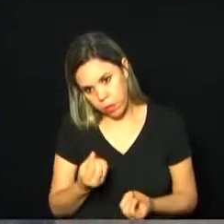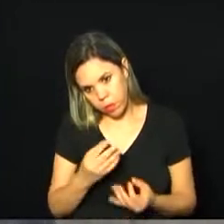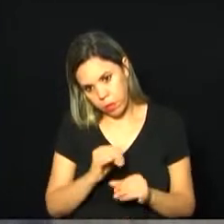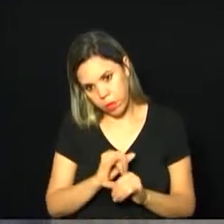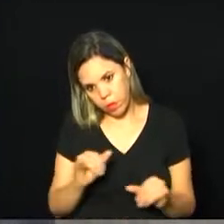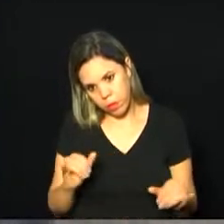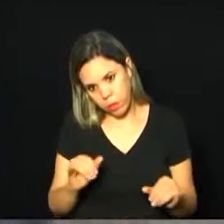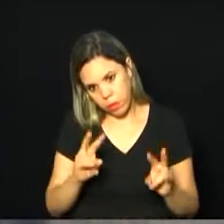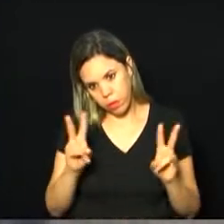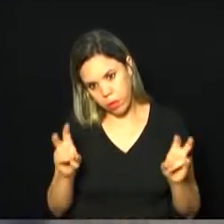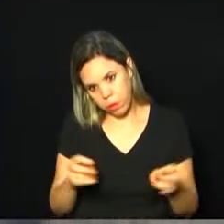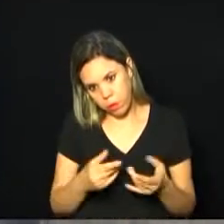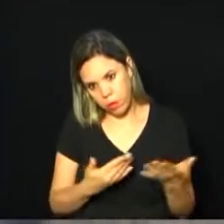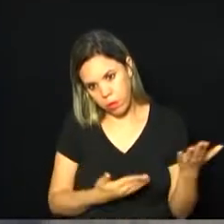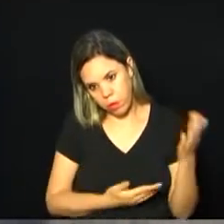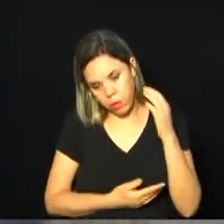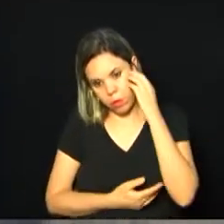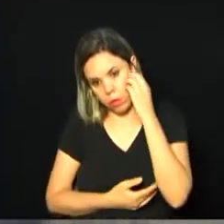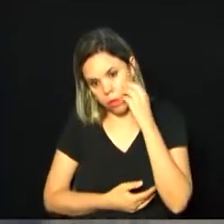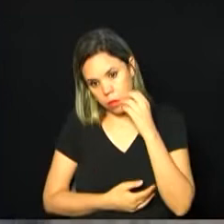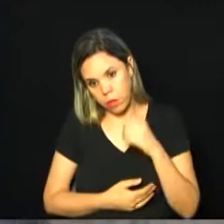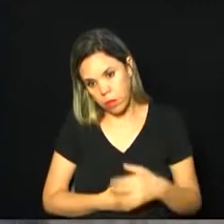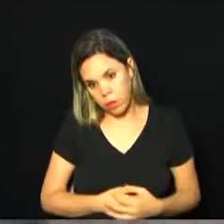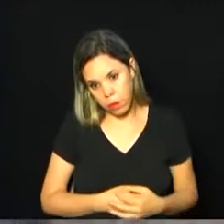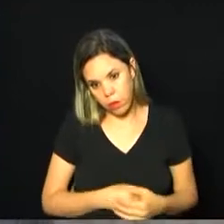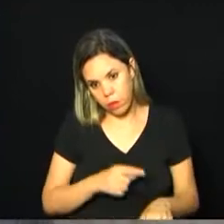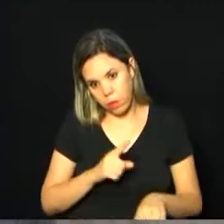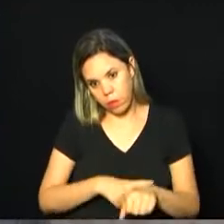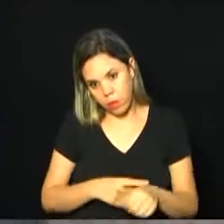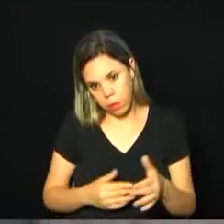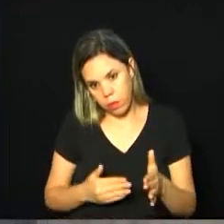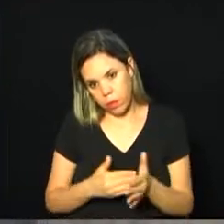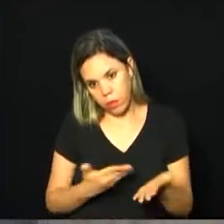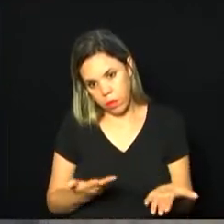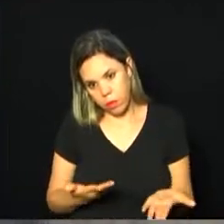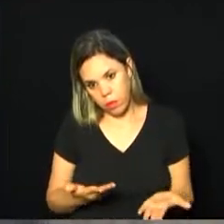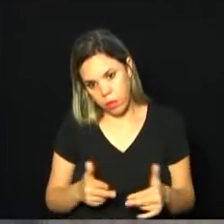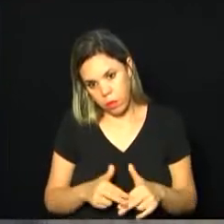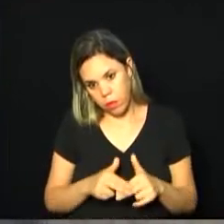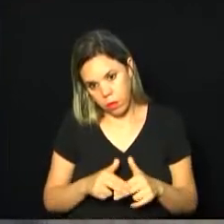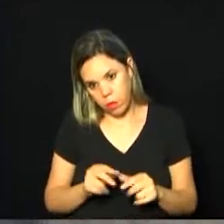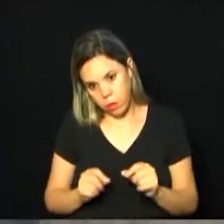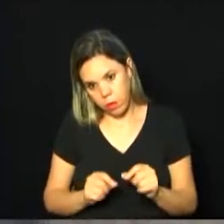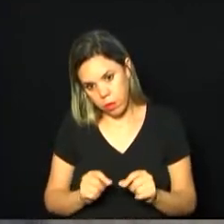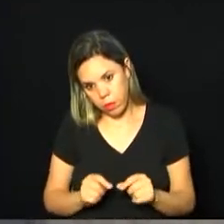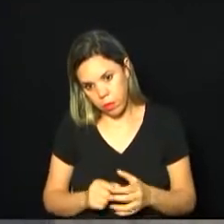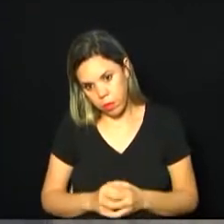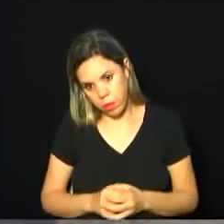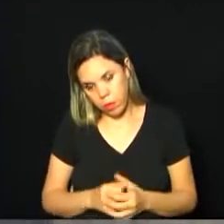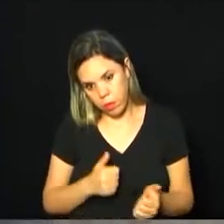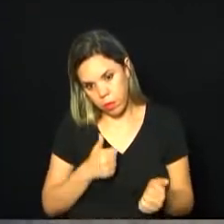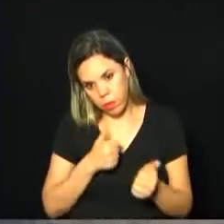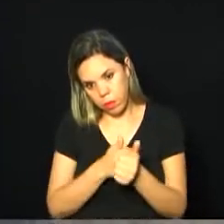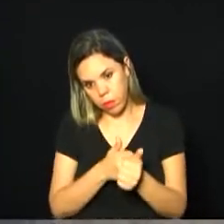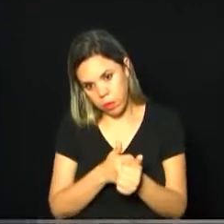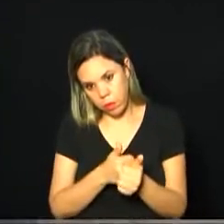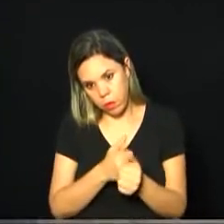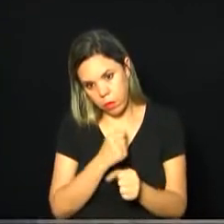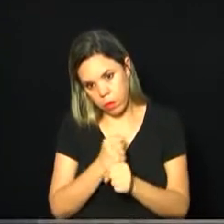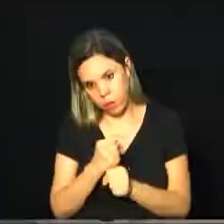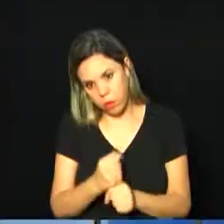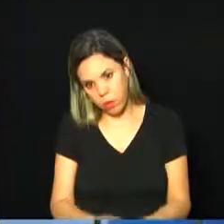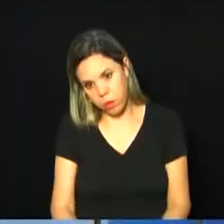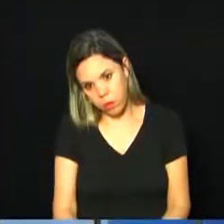informações relativas ali a prazos a questões que envolvem o acompanhamento da